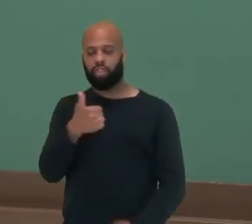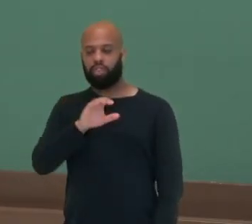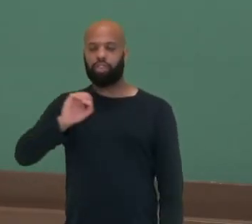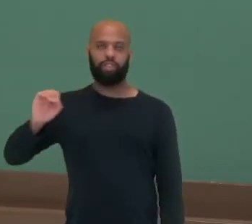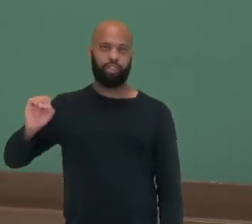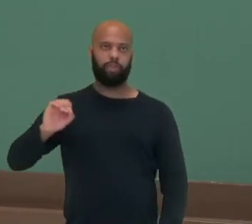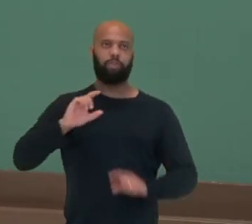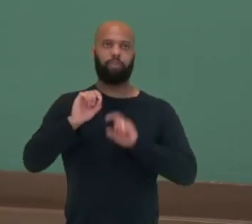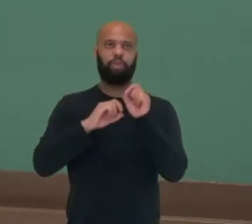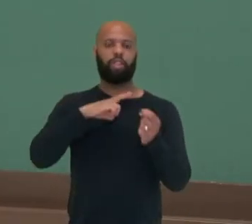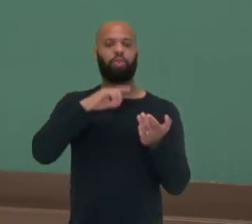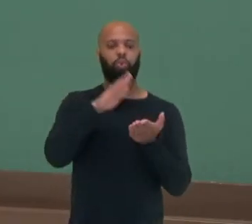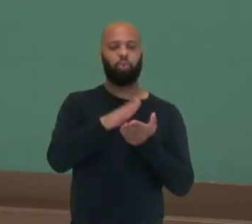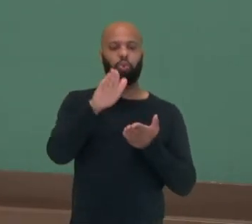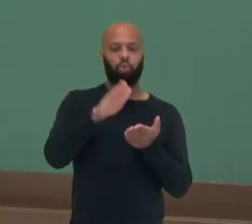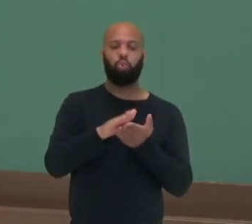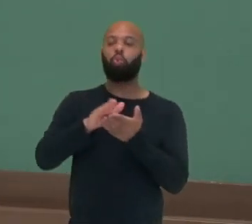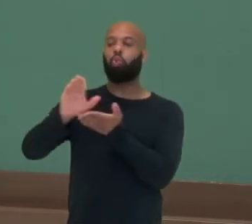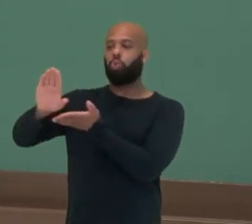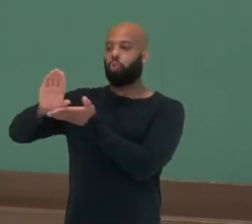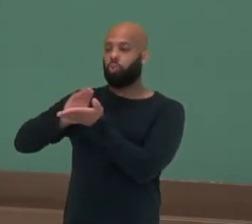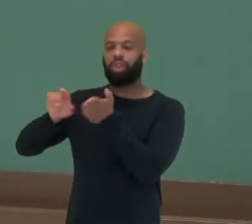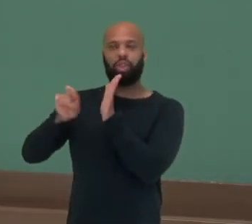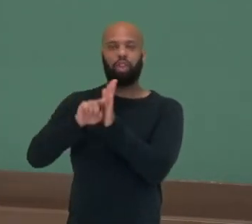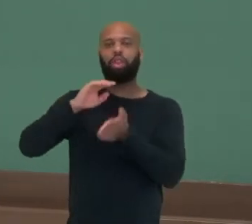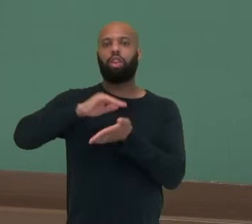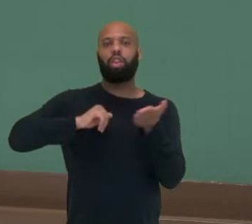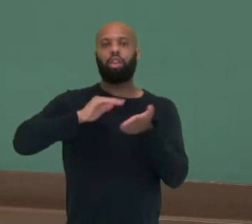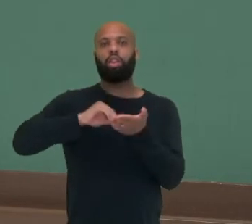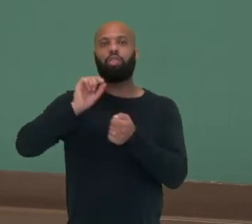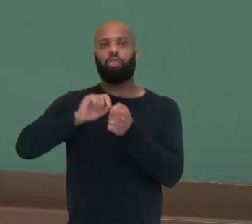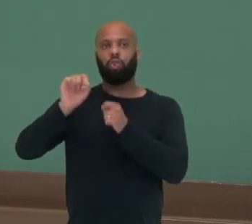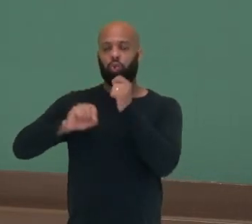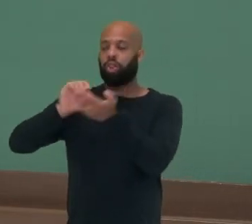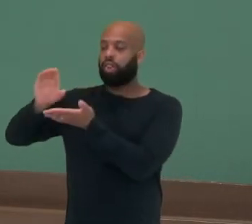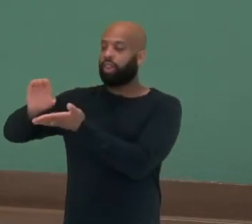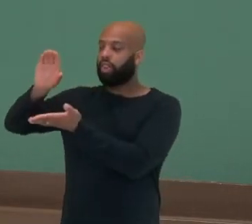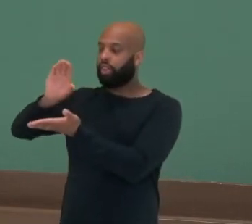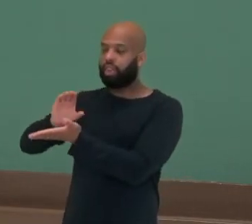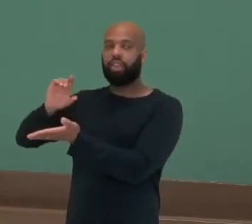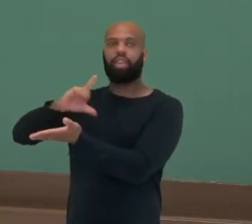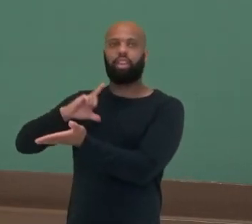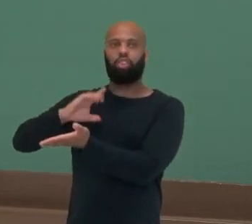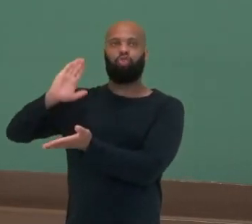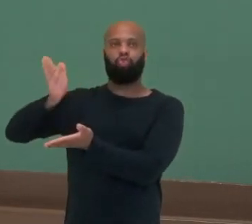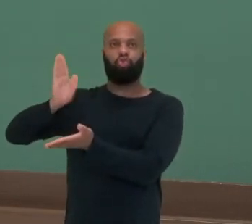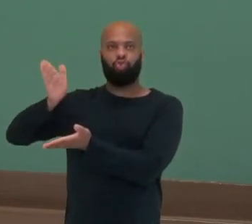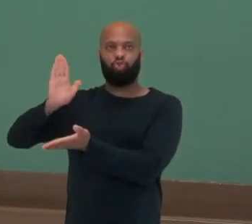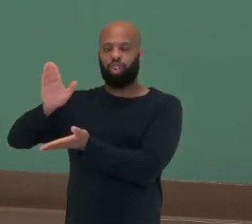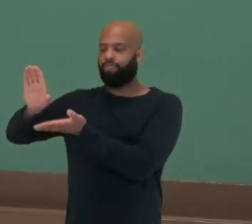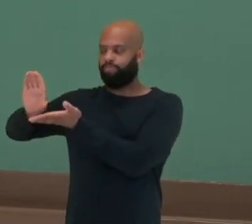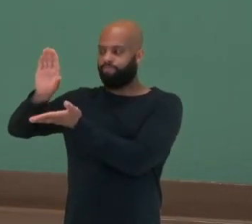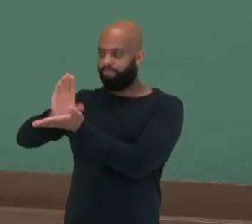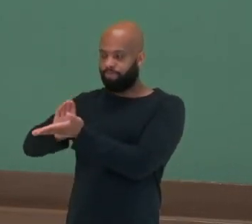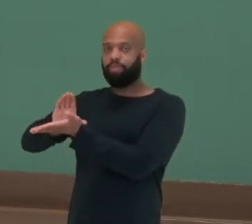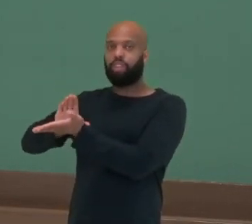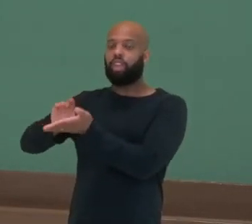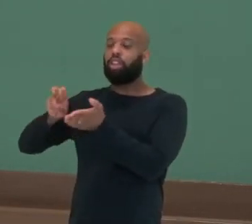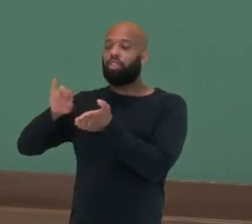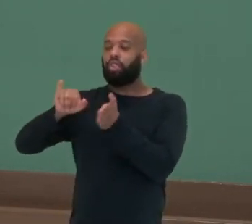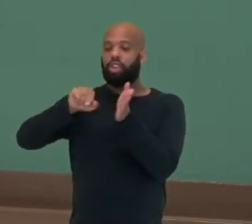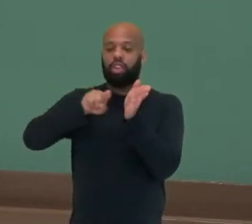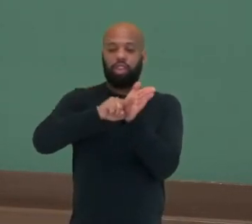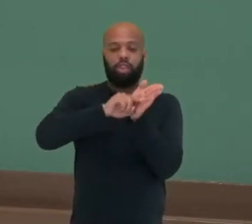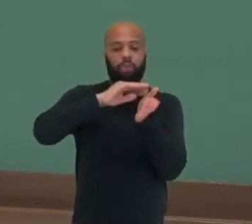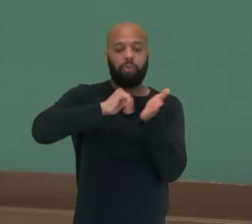custo receita menos a receita, o que eu vou fazer? A receita está aqui, eu pegaria este valor, diminuiria